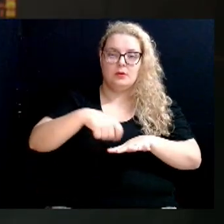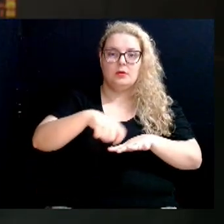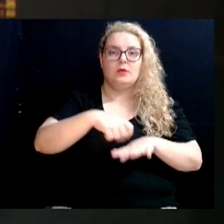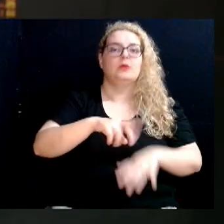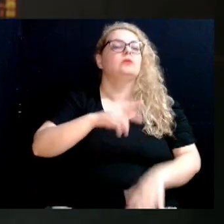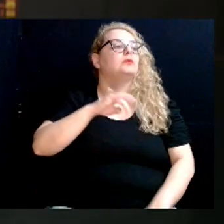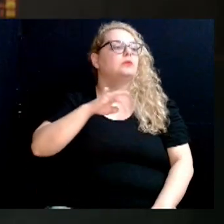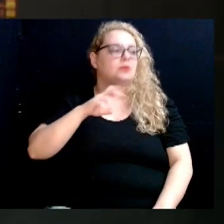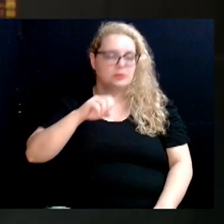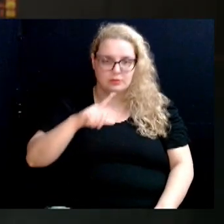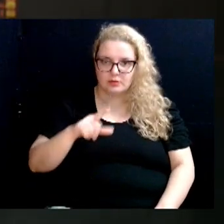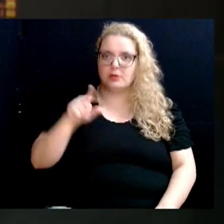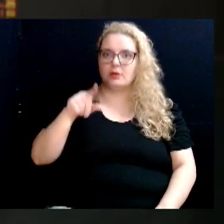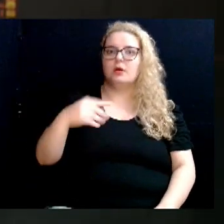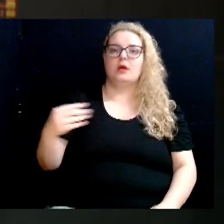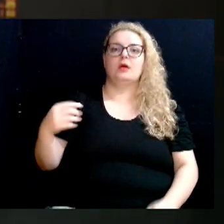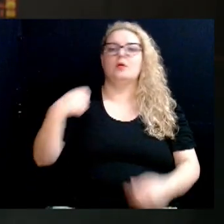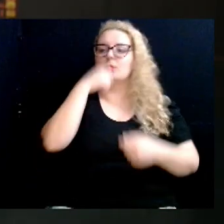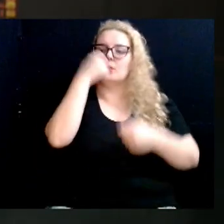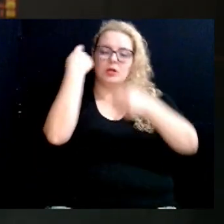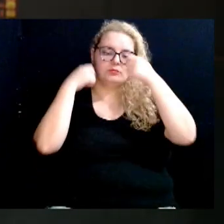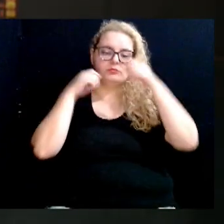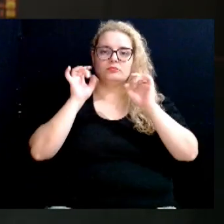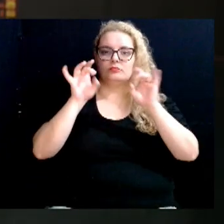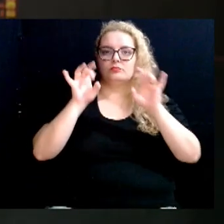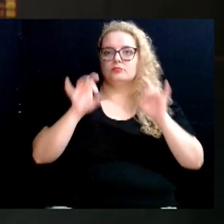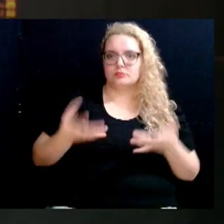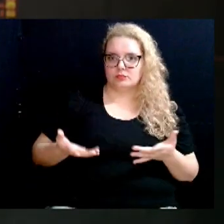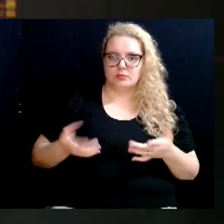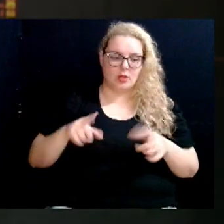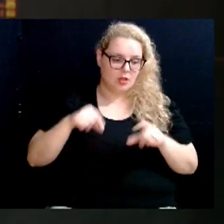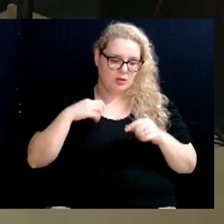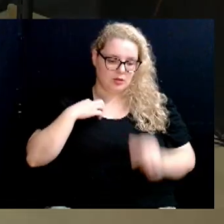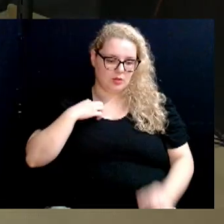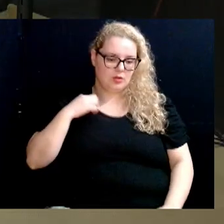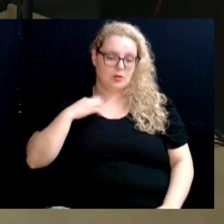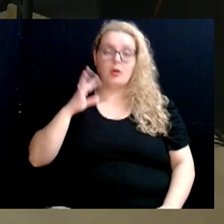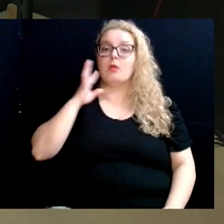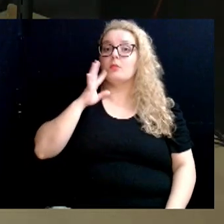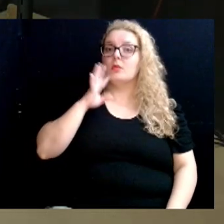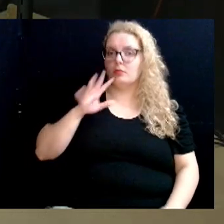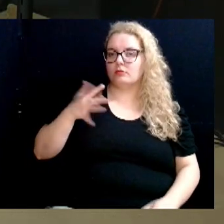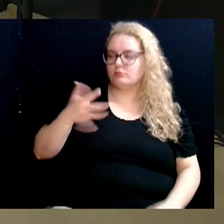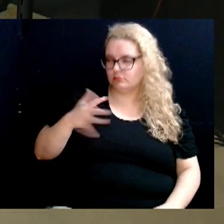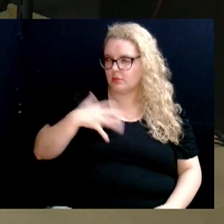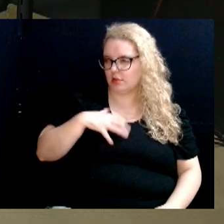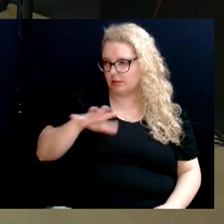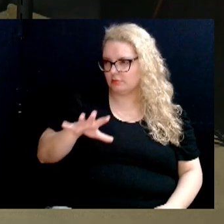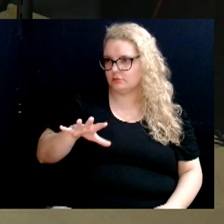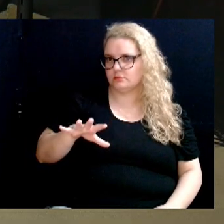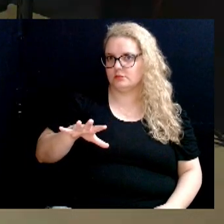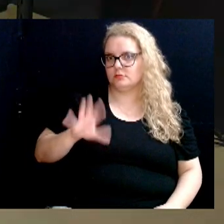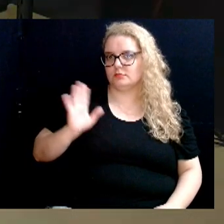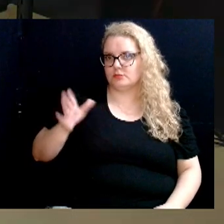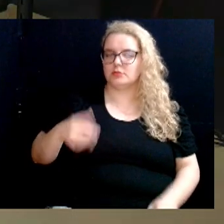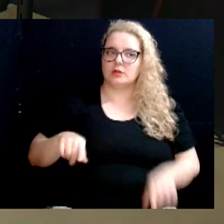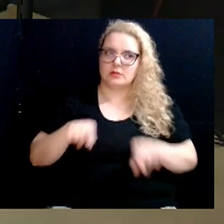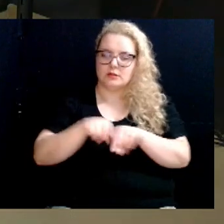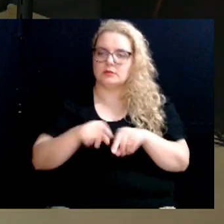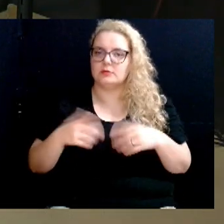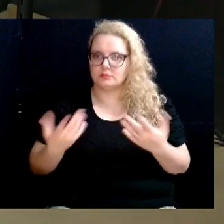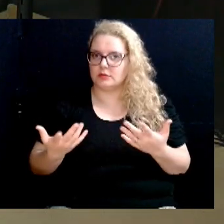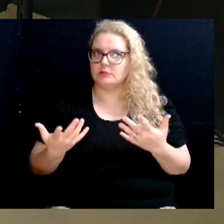cuidar, faz uma maquiagem especial, escolhe uma roupa legal, é mais ou menos, isso Exato. já vai também, de certa